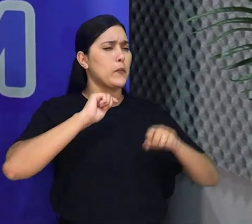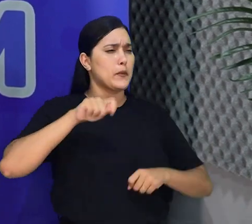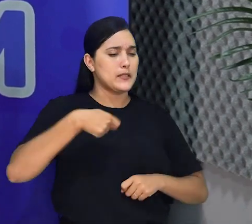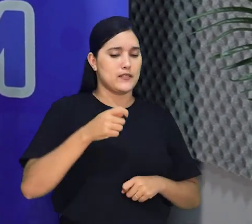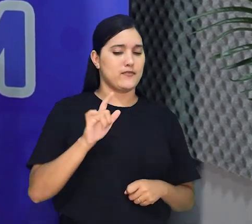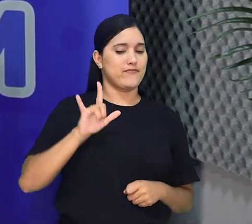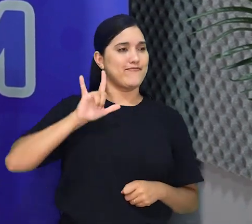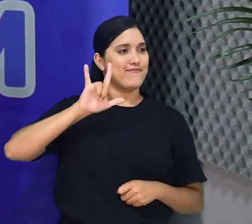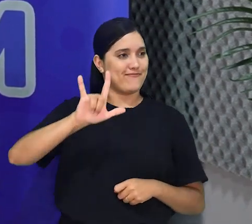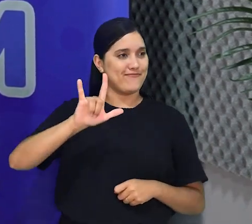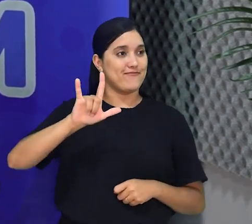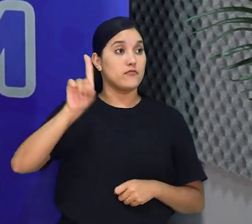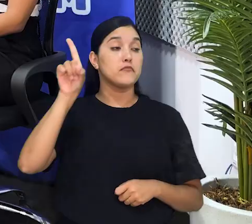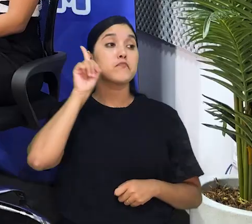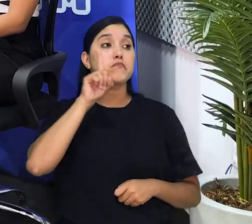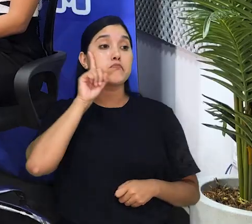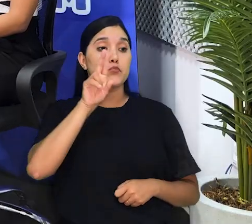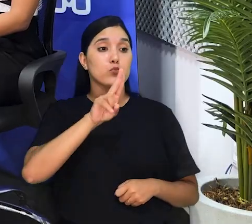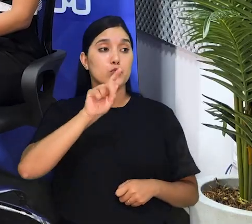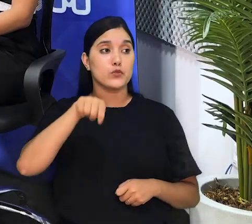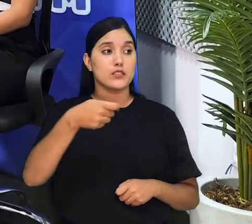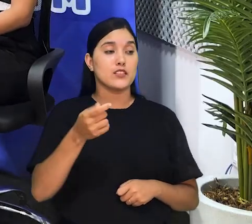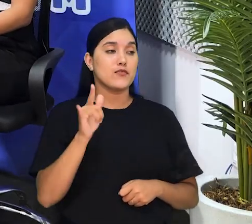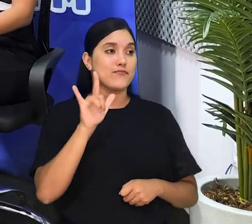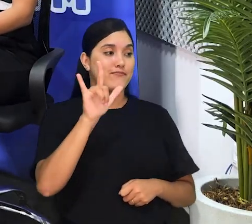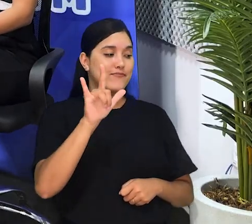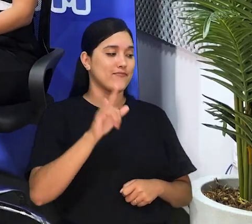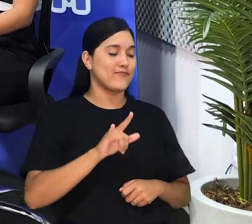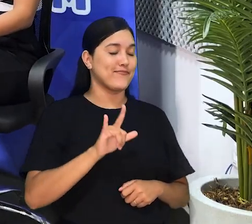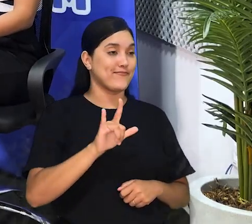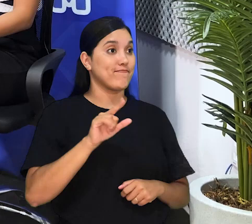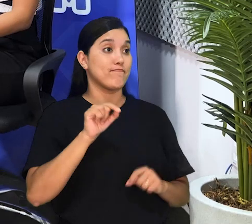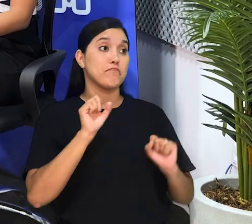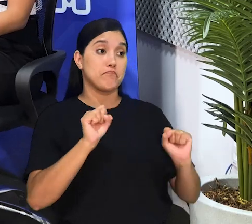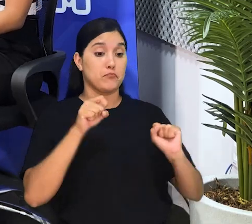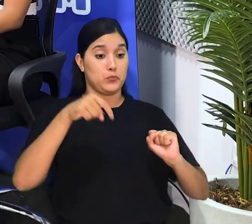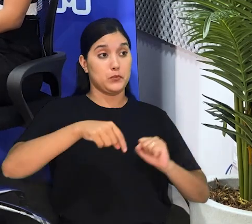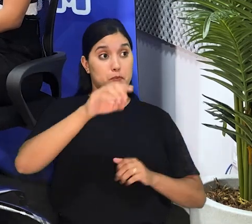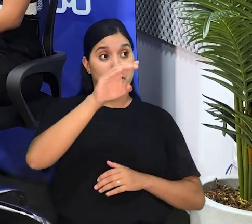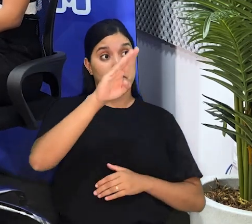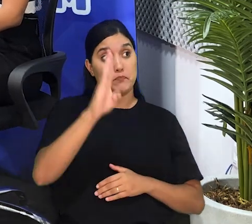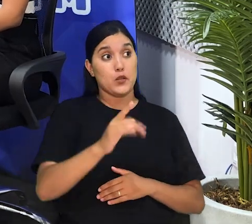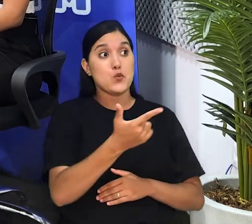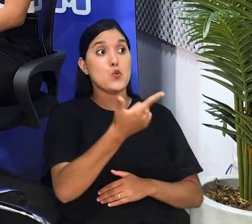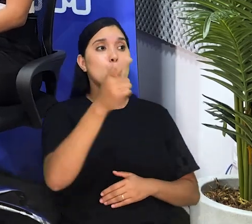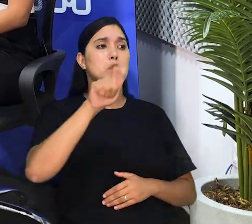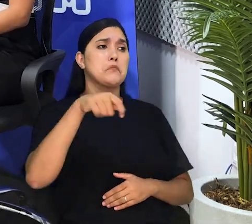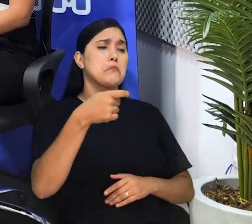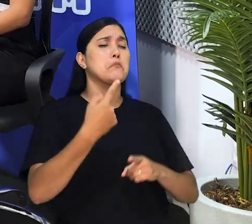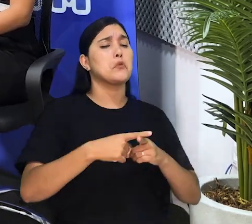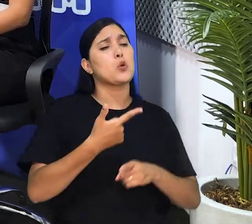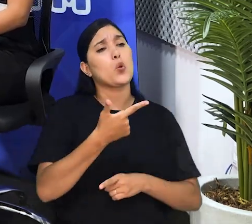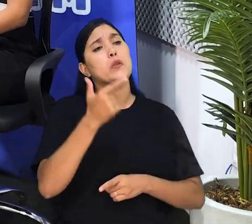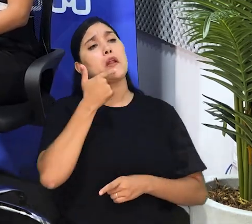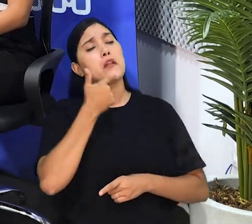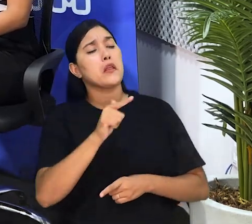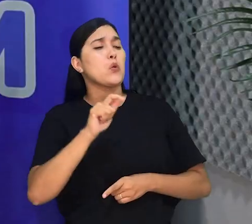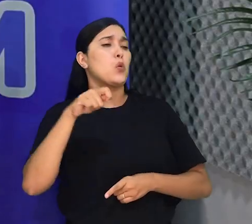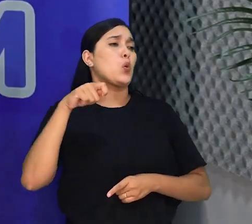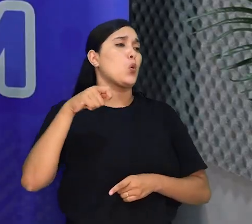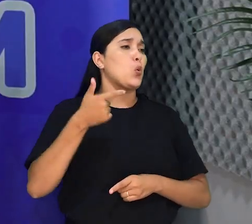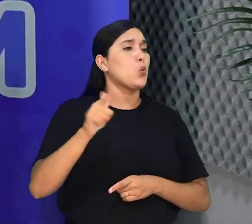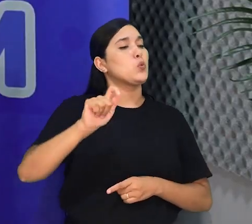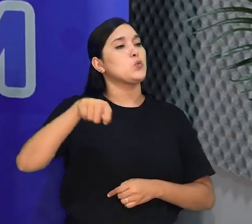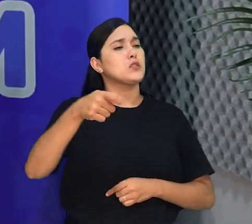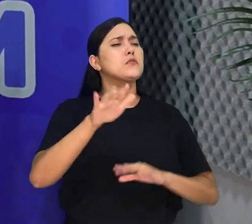um sinal, né, que nos Estados Unidos é de um jeito, talvez aqui seja de outro, é uma outra língua, é um outro sinal,